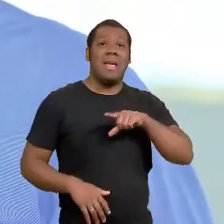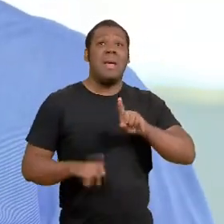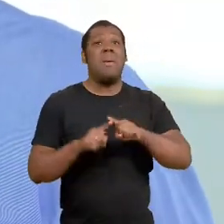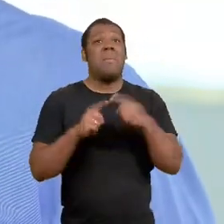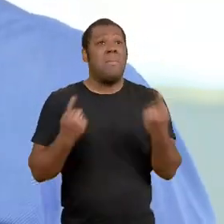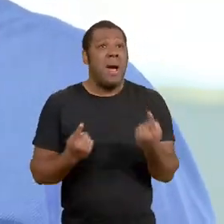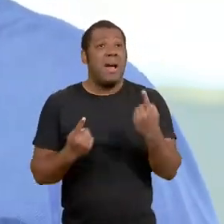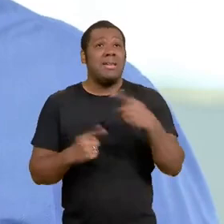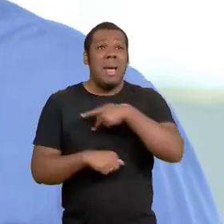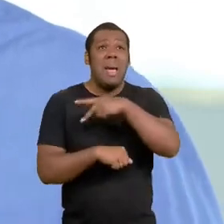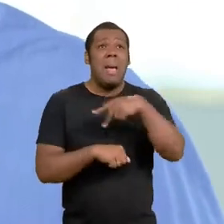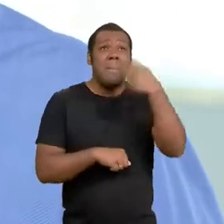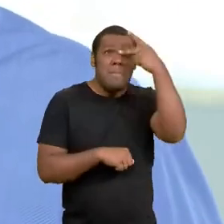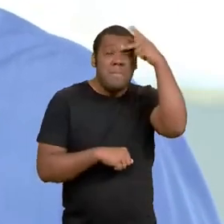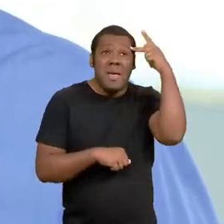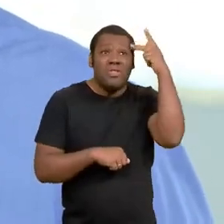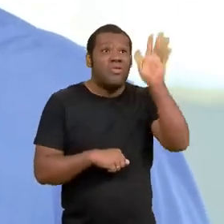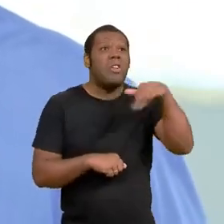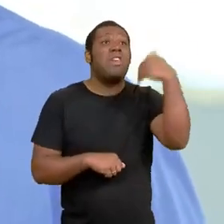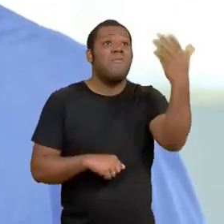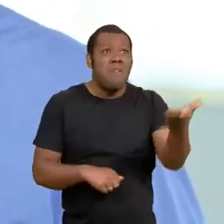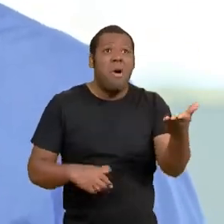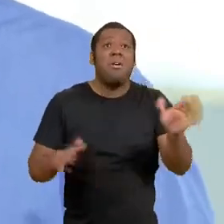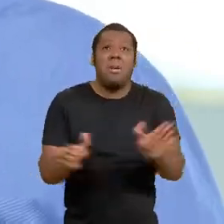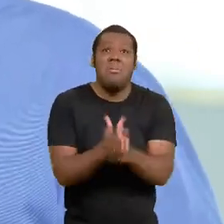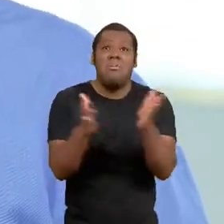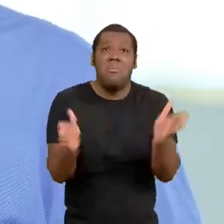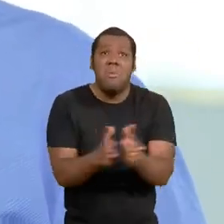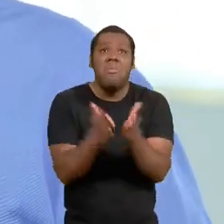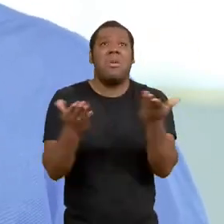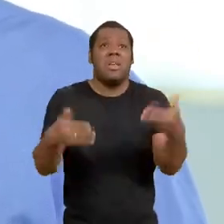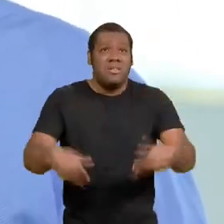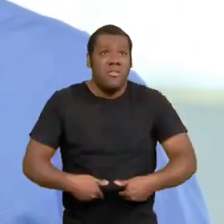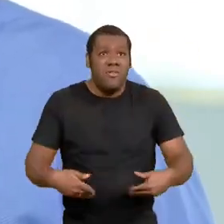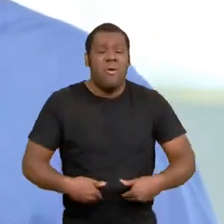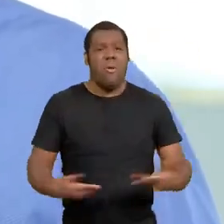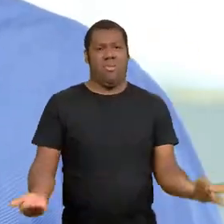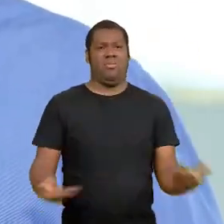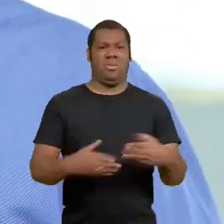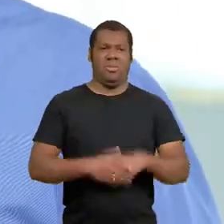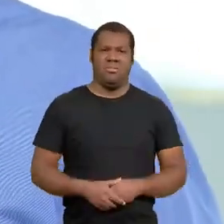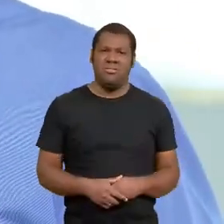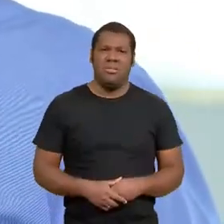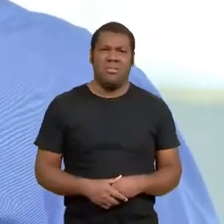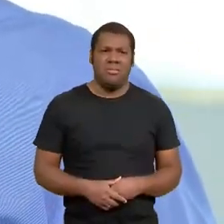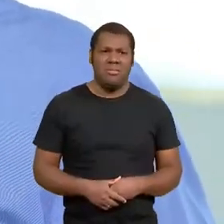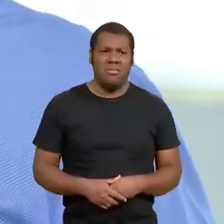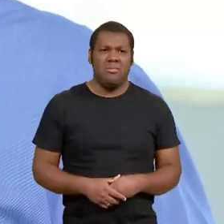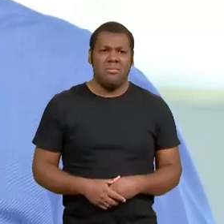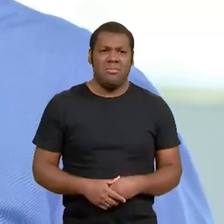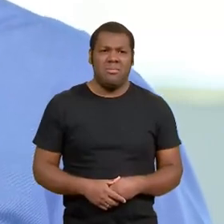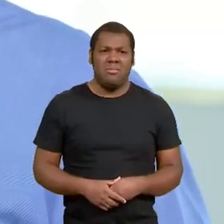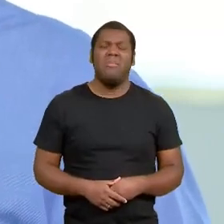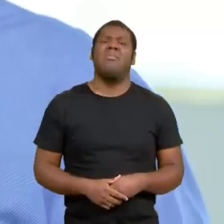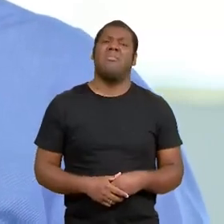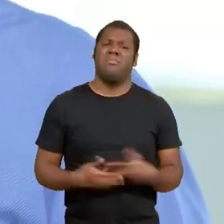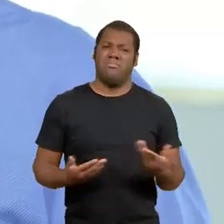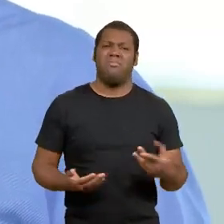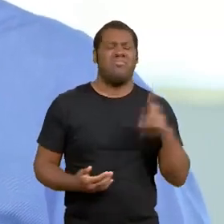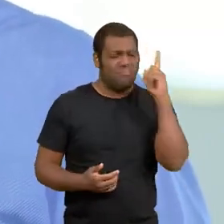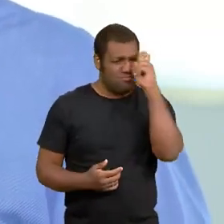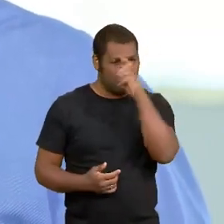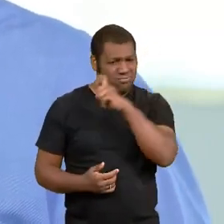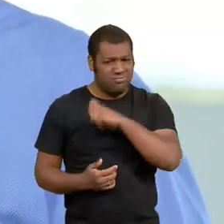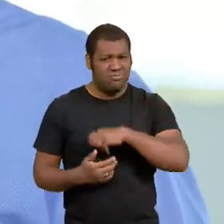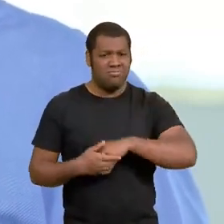dormem tranquilas. É difícil falar isso, é difícil falar isso, é difícil fazer, mas nós já quase fizemos,